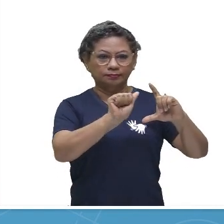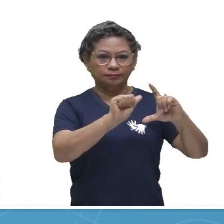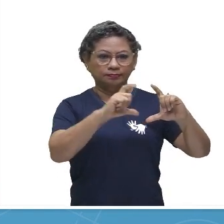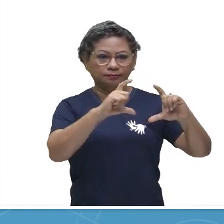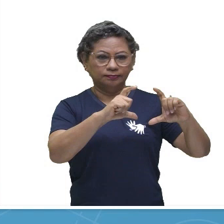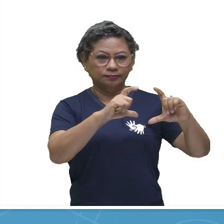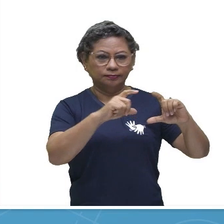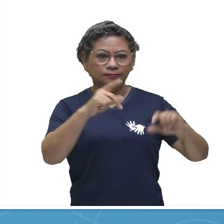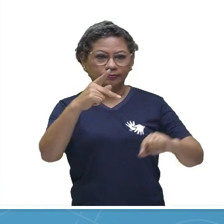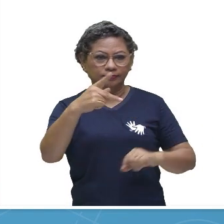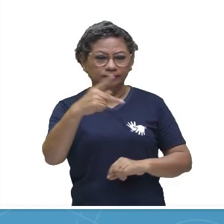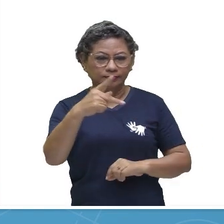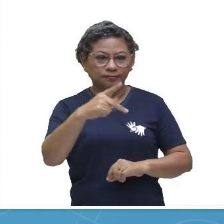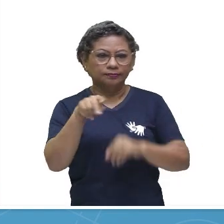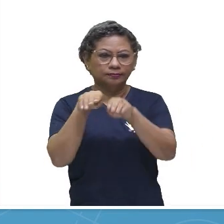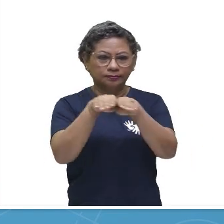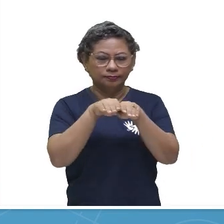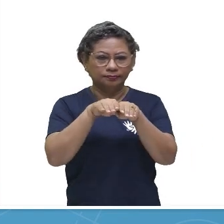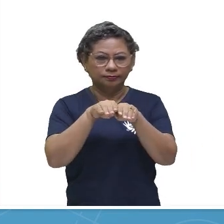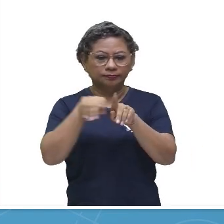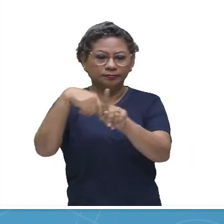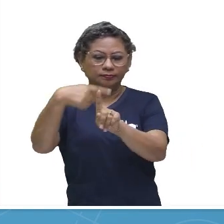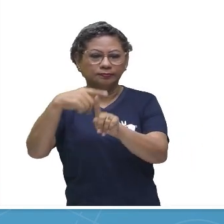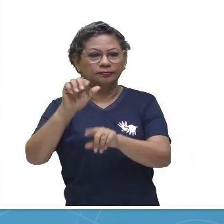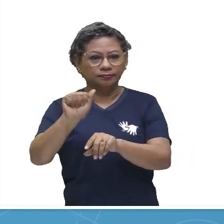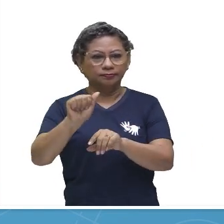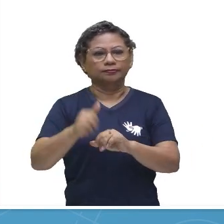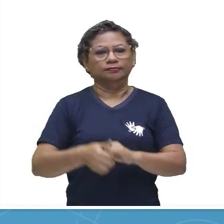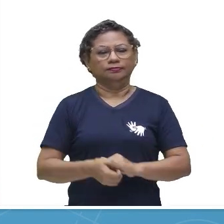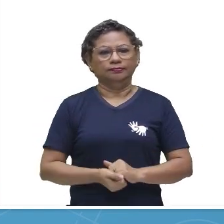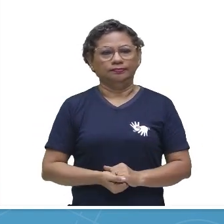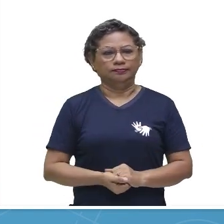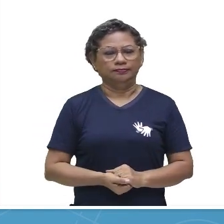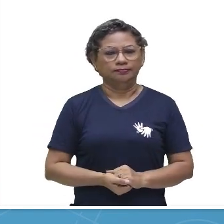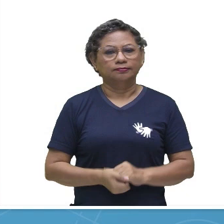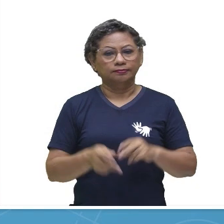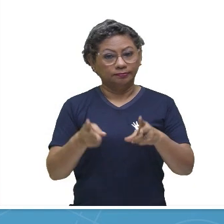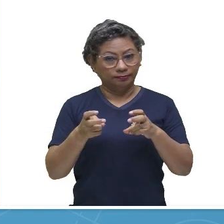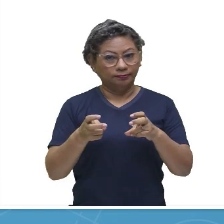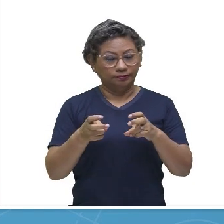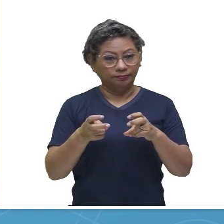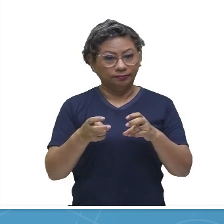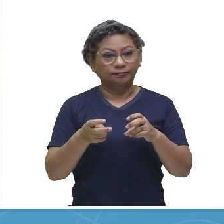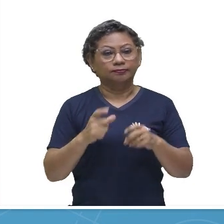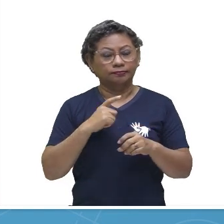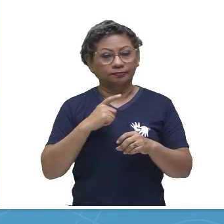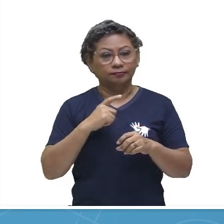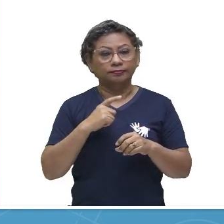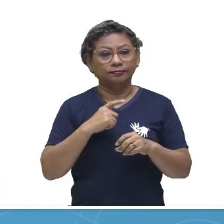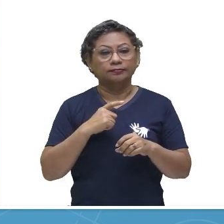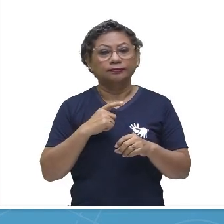que o resultado, a potência, vai ser negativo. Por exemplo, nesse caso aqui, nós temos base negativa com expoente par. Nesse